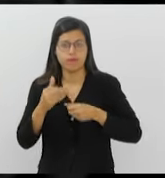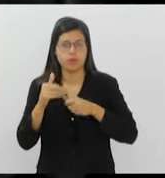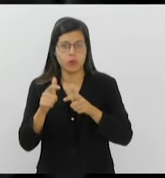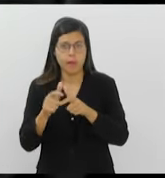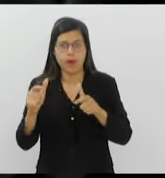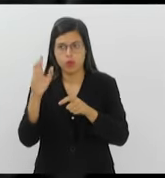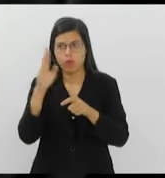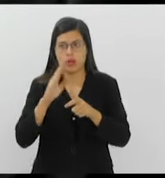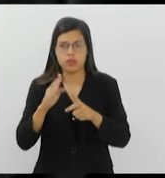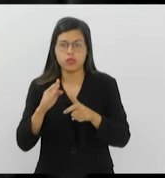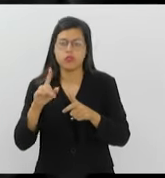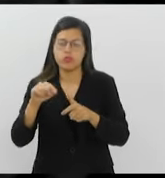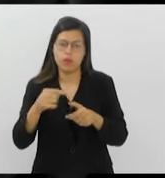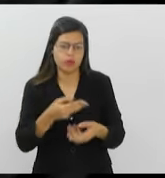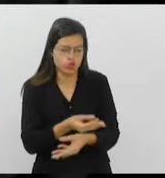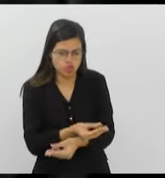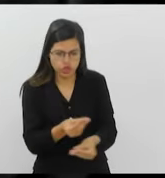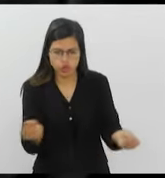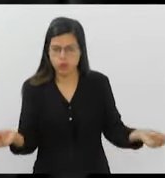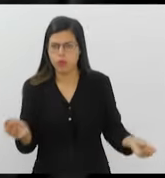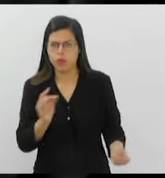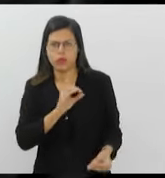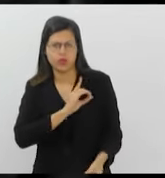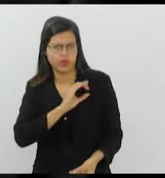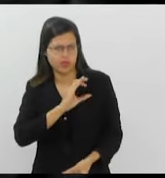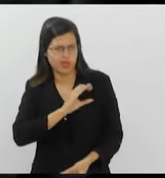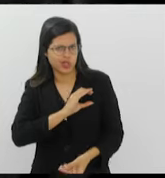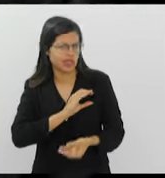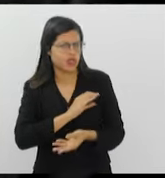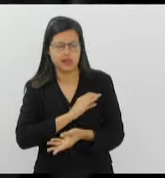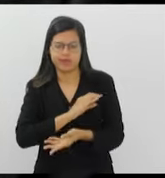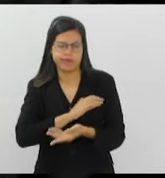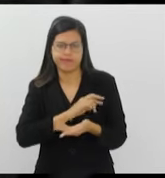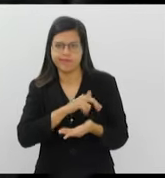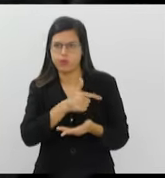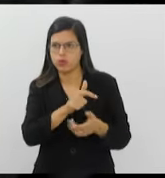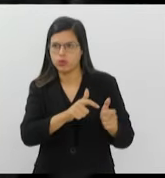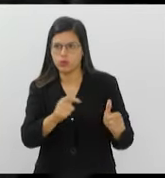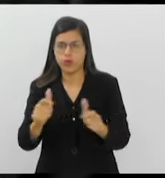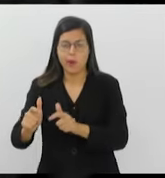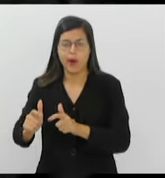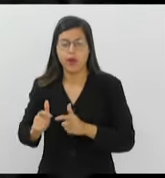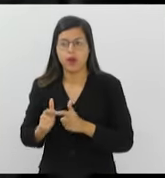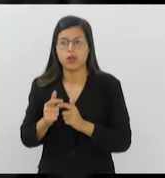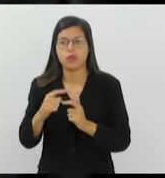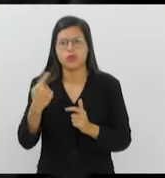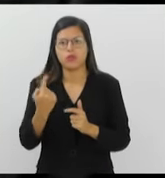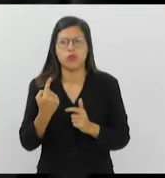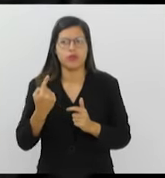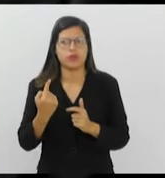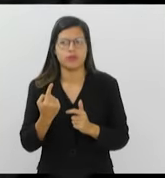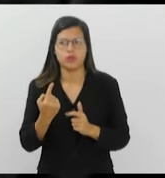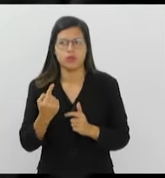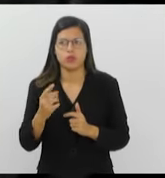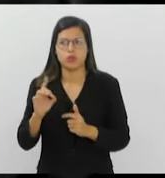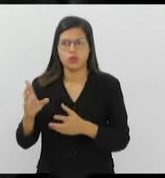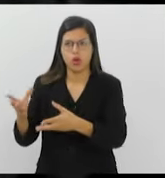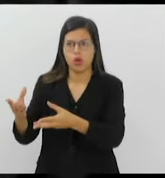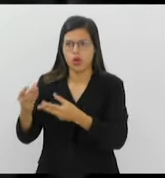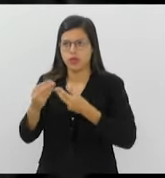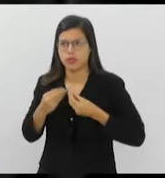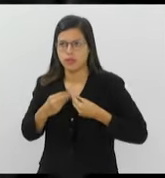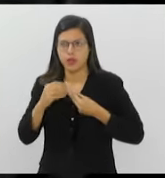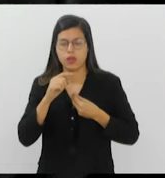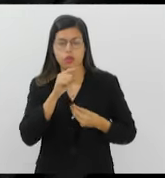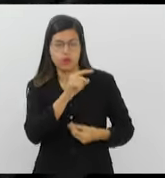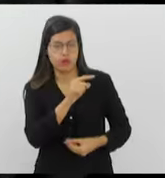para todo o Brasil, que vem para Caxias e todo o Brasil. Nós estaríamos simplesmente recebendo esse gás lá em